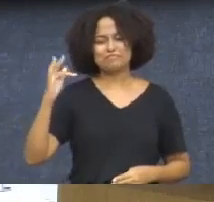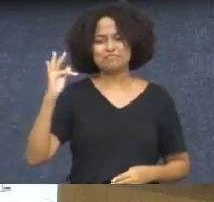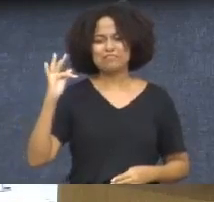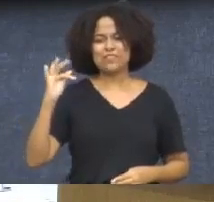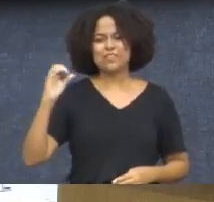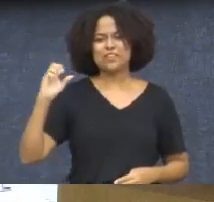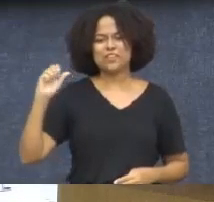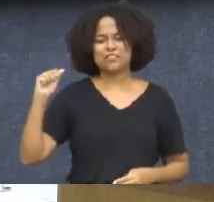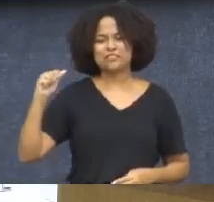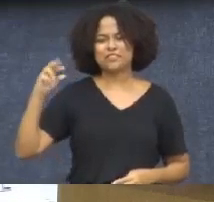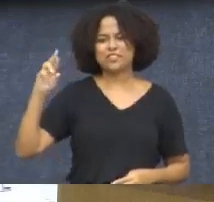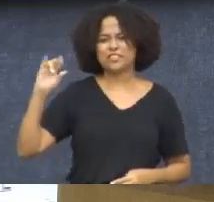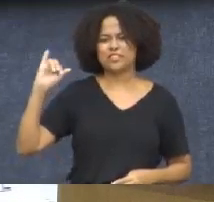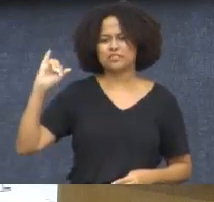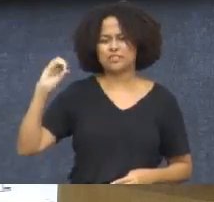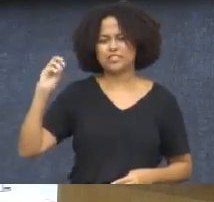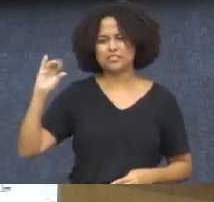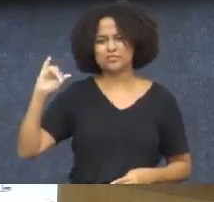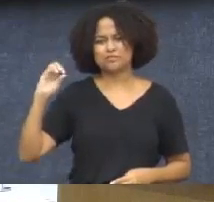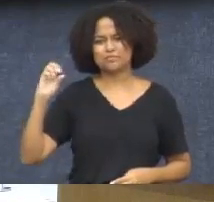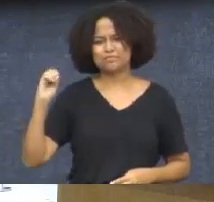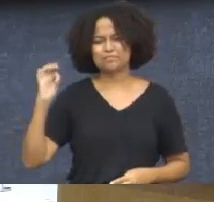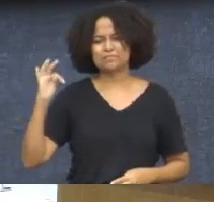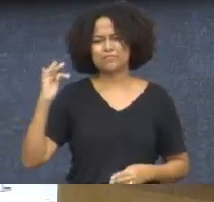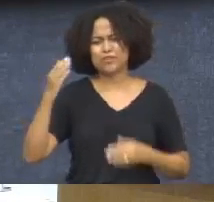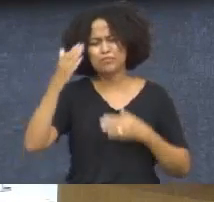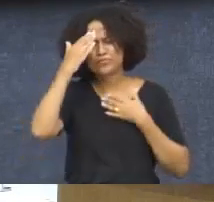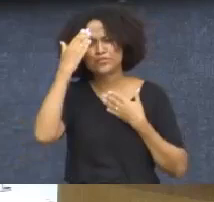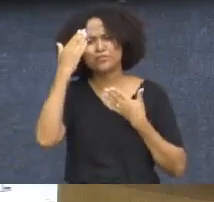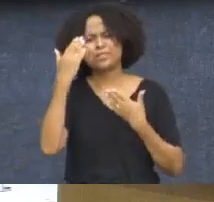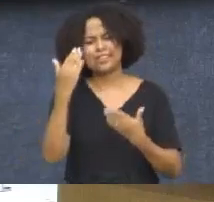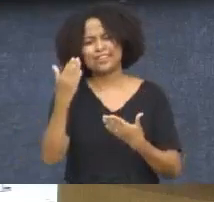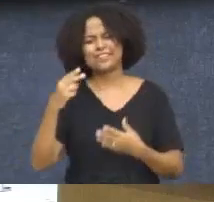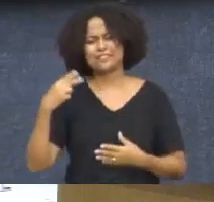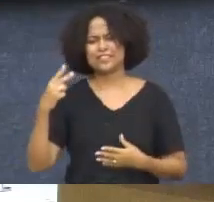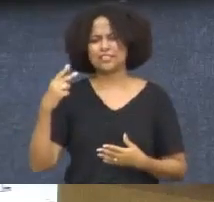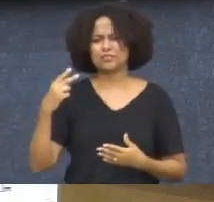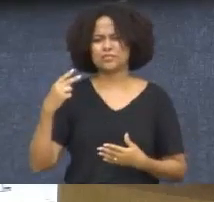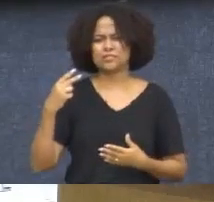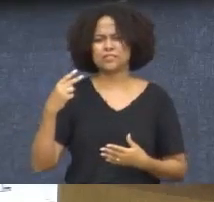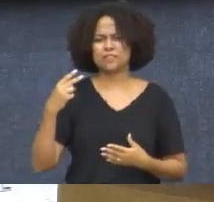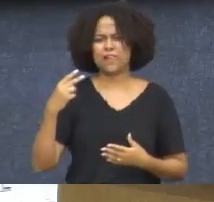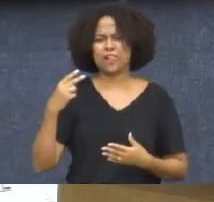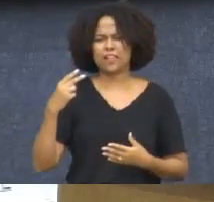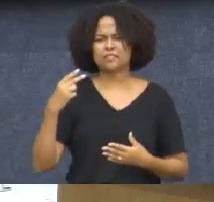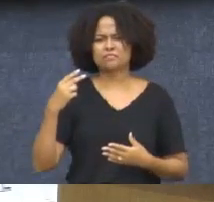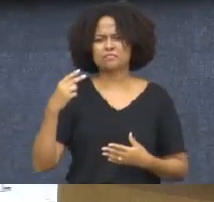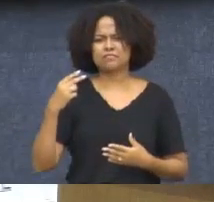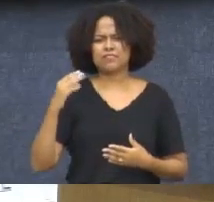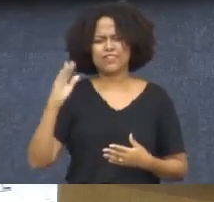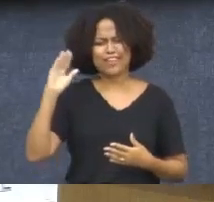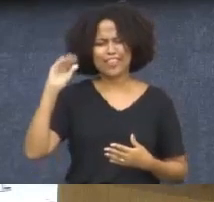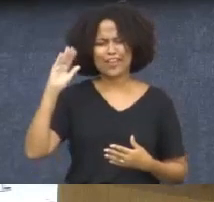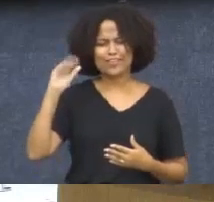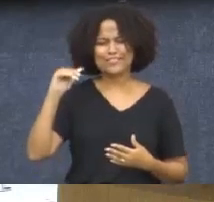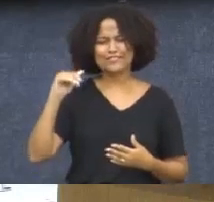colegas, vereadores e vereadoras, muito obrigado. E, como eu disse, é um até breve. Muito